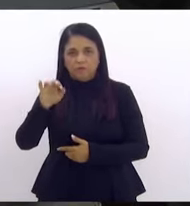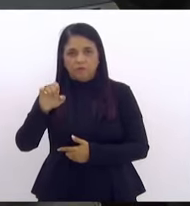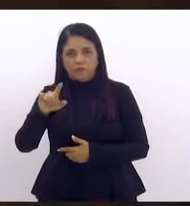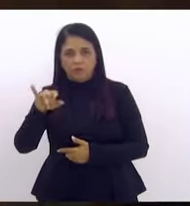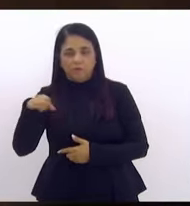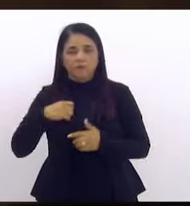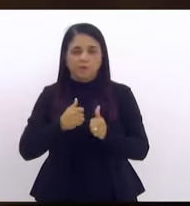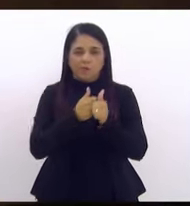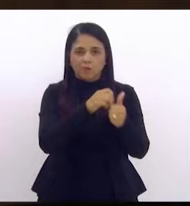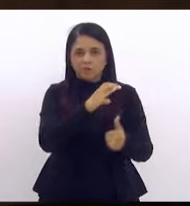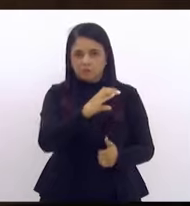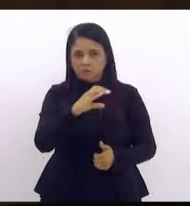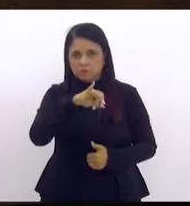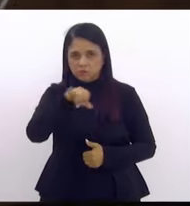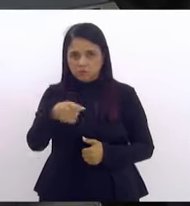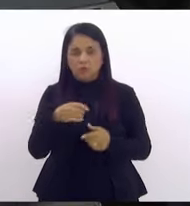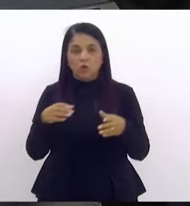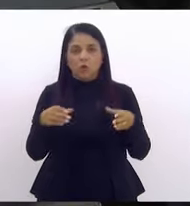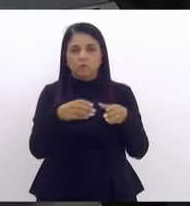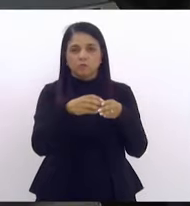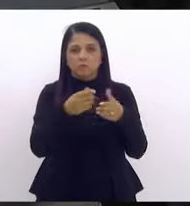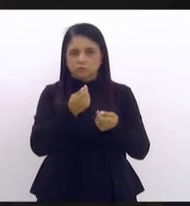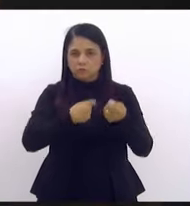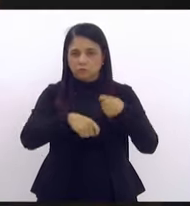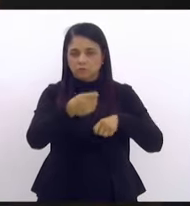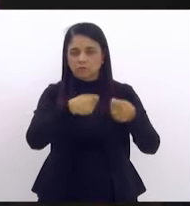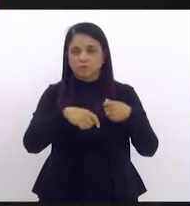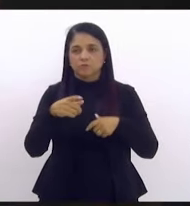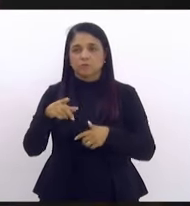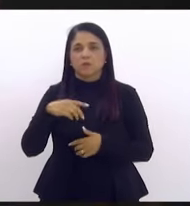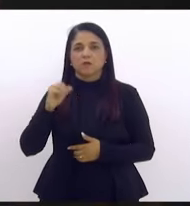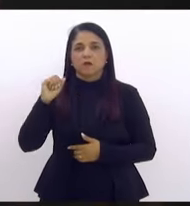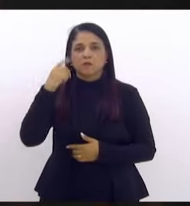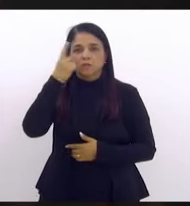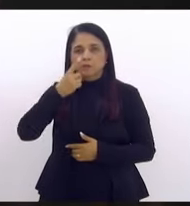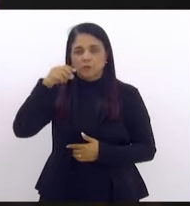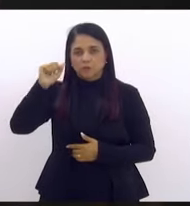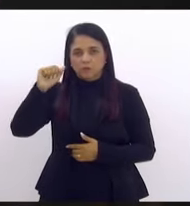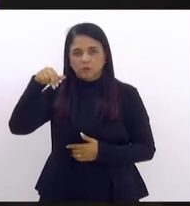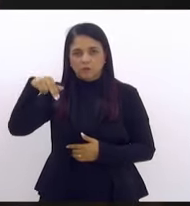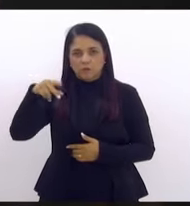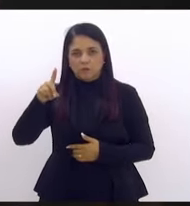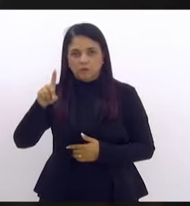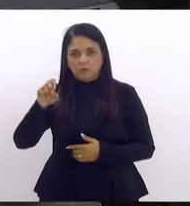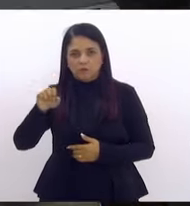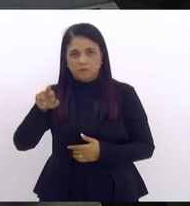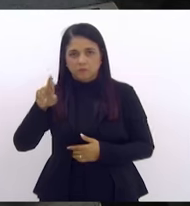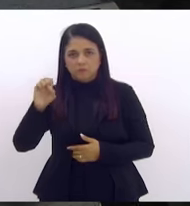Acompanho o parecer da CCJ, presidente. Pela Comissão de Economia, deputado Anderson Moraes.